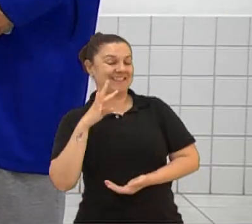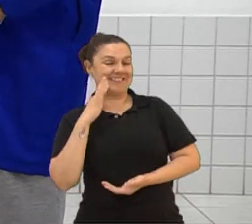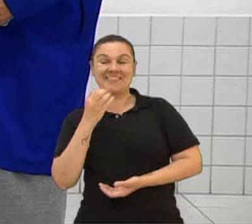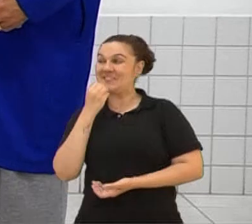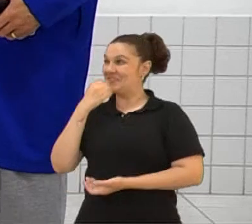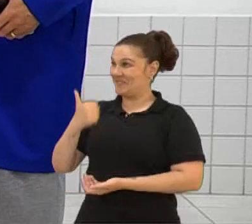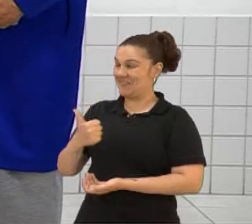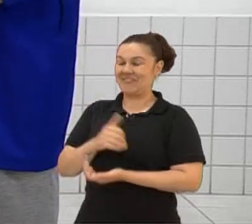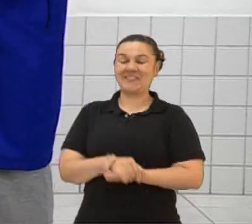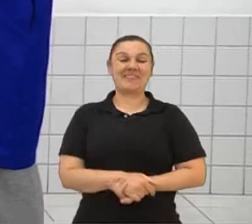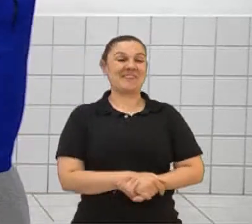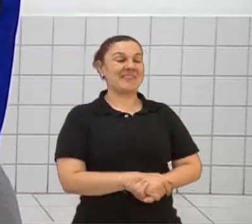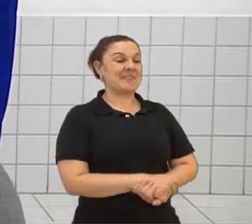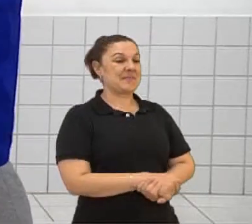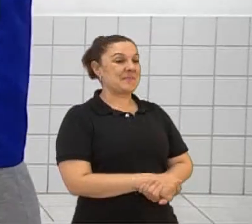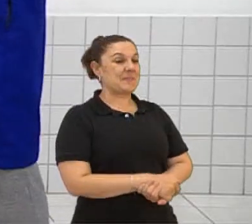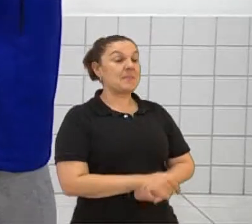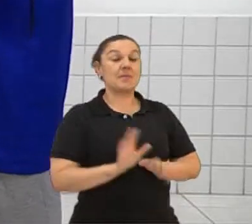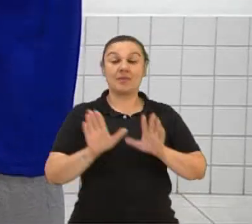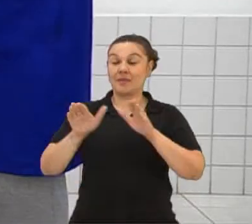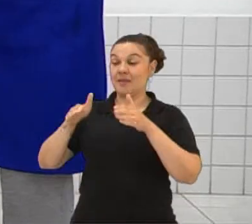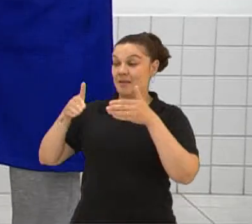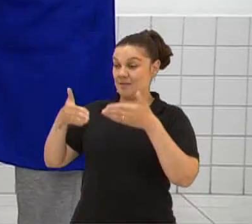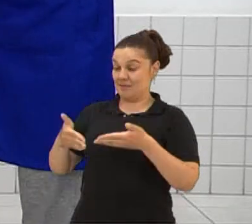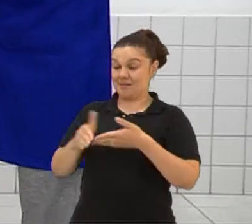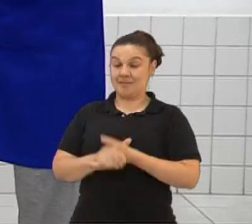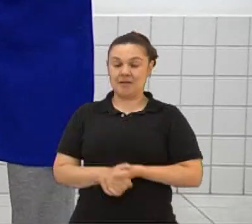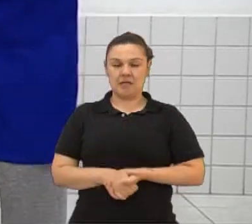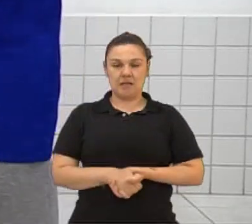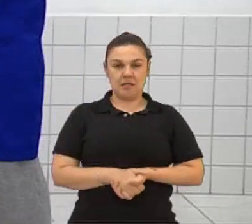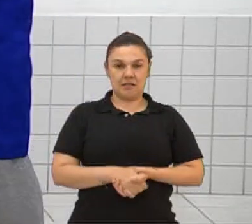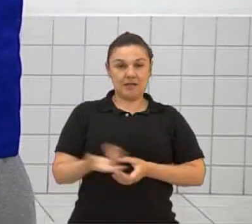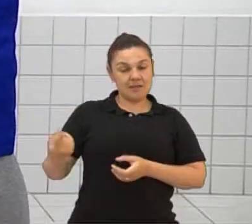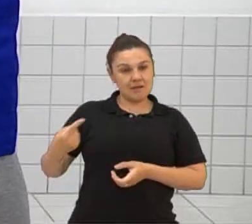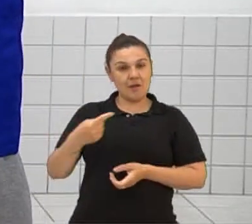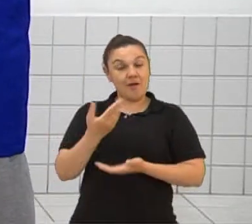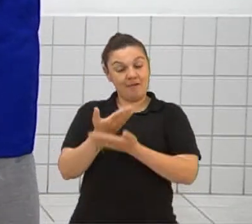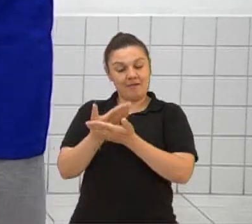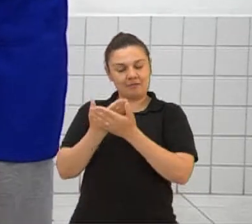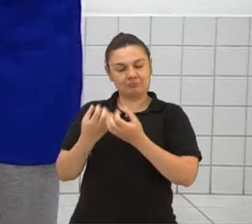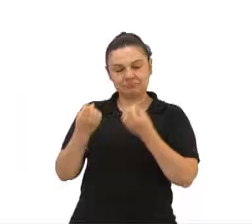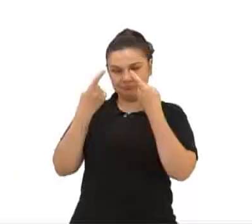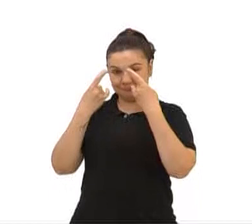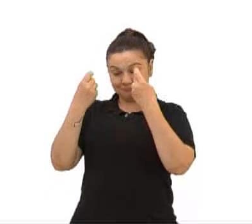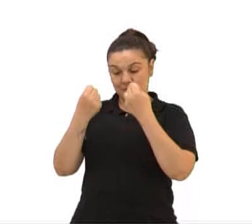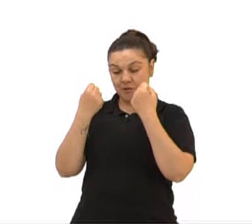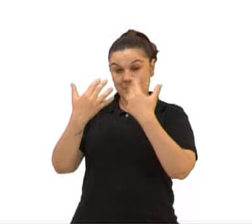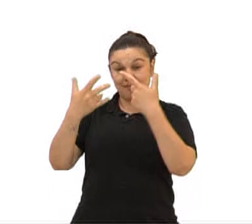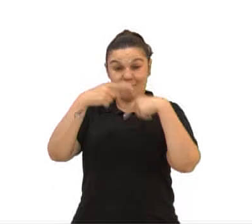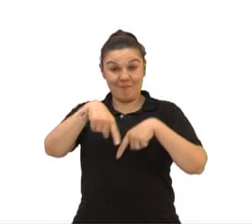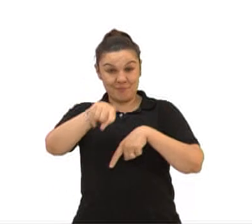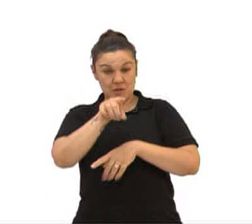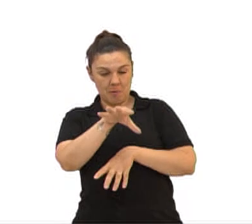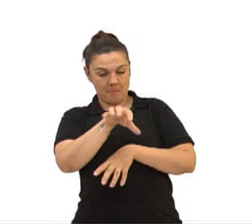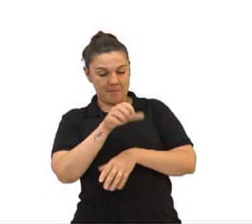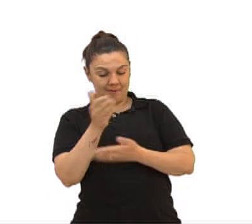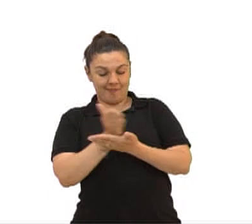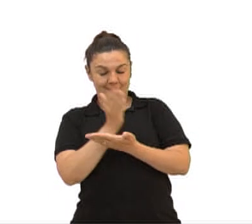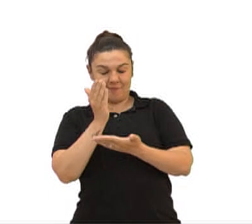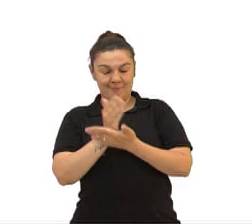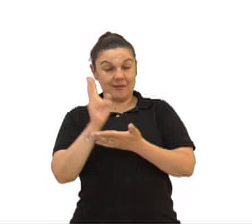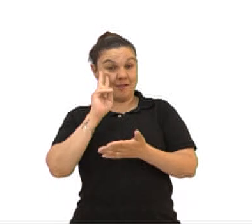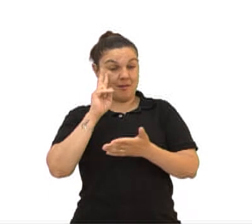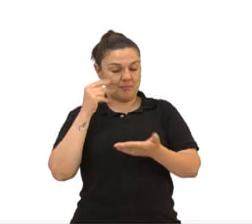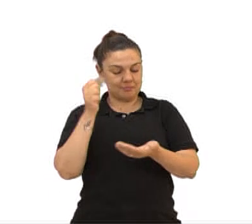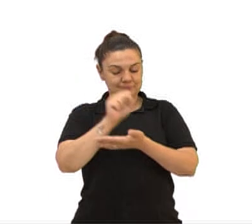professor. Com certeza. Então vamos lá, né? Então, para que essa aula seja espetacular, pega lá o seu caderno, retoma lá o conteúdo